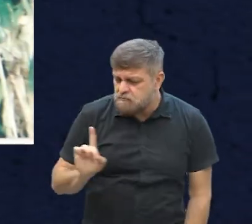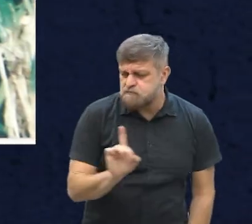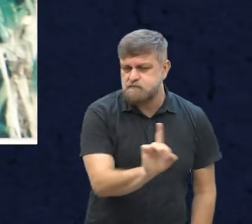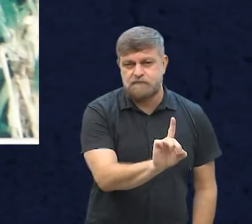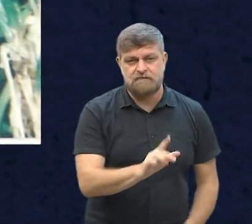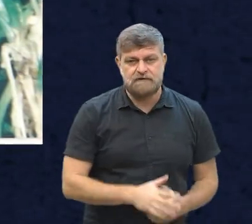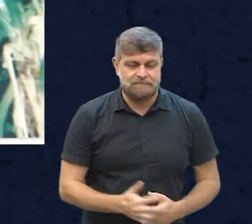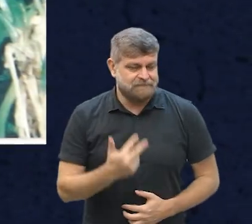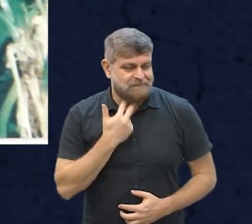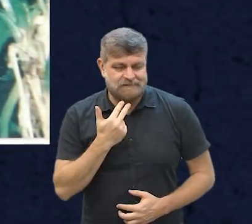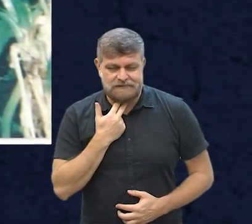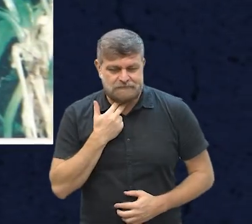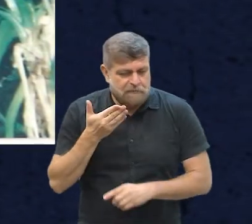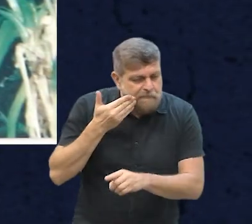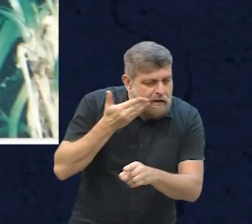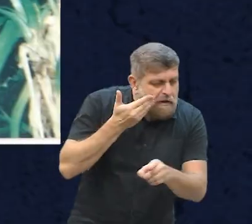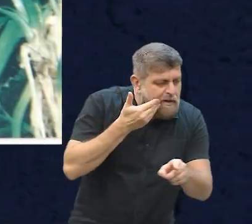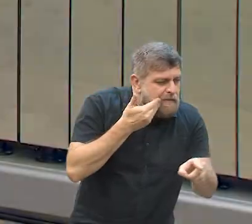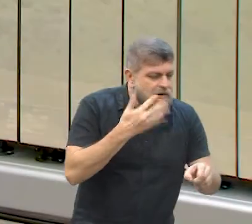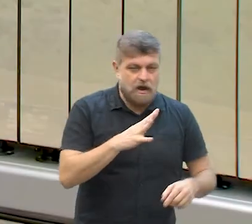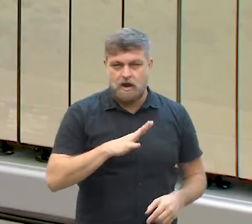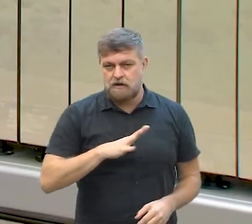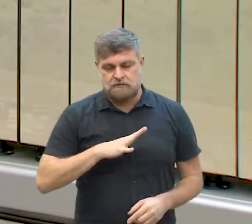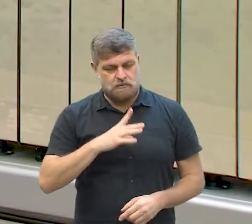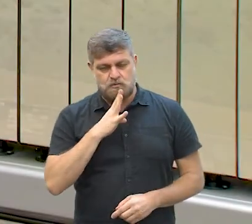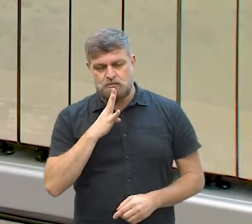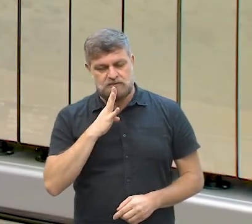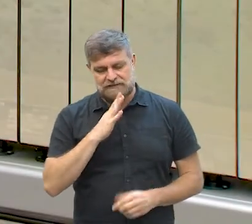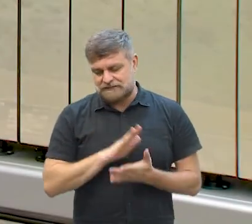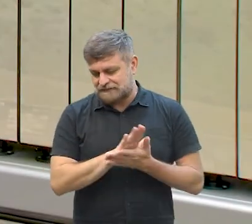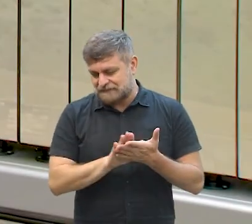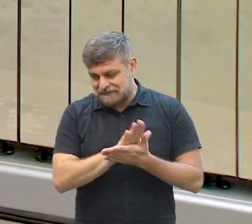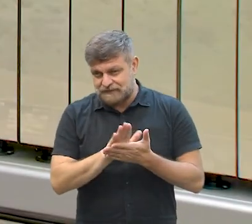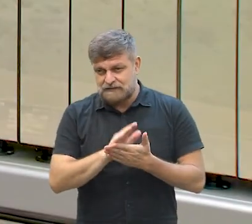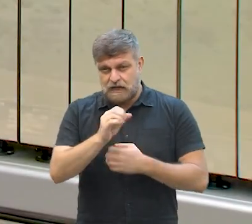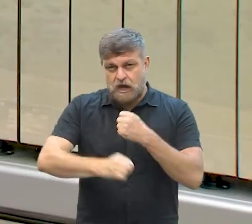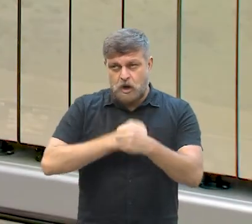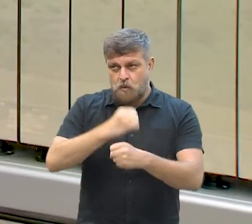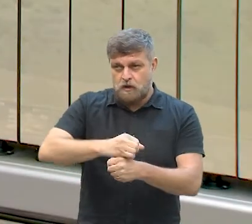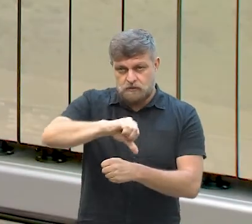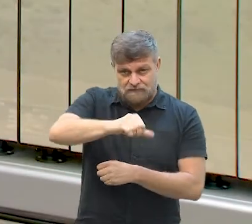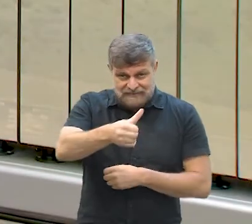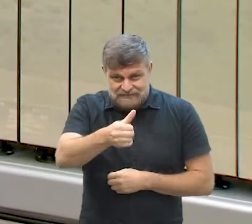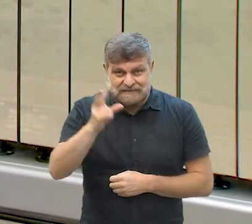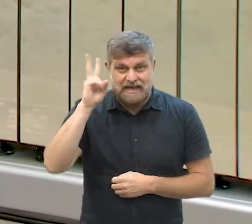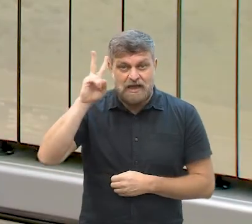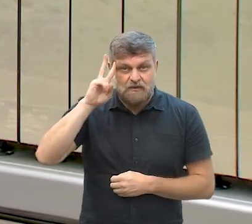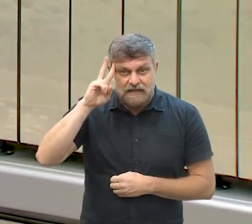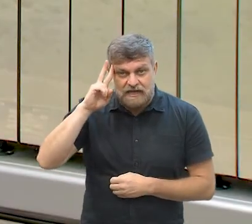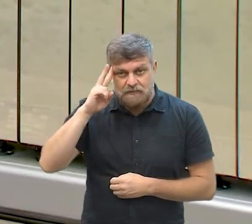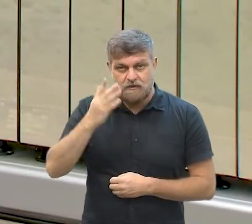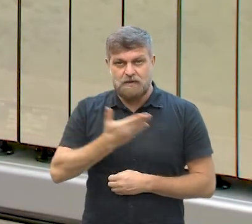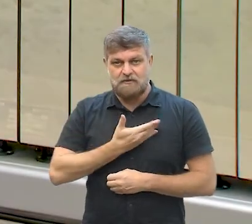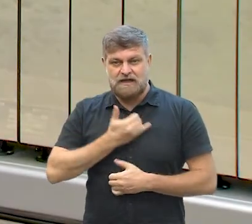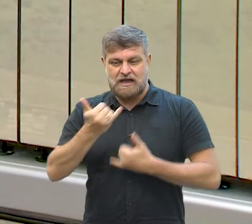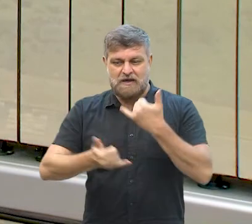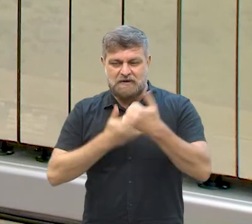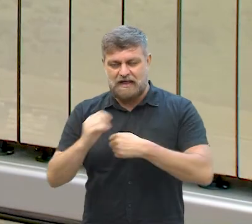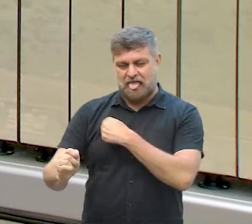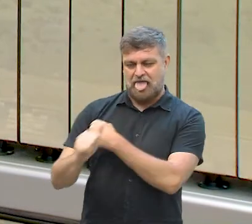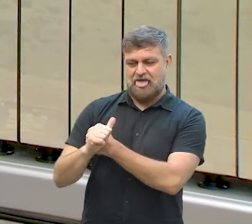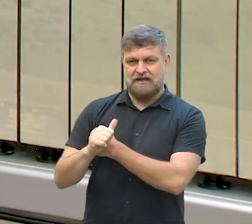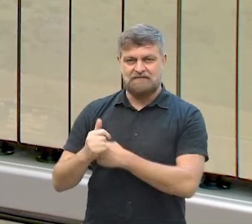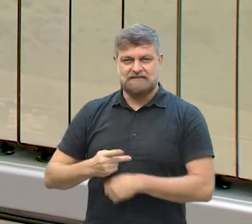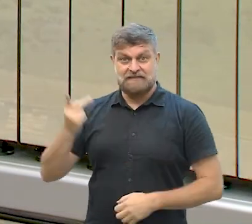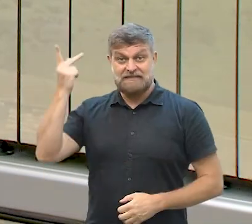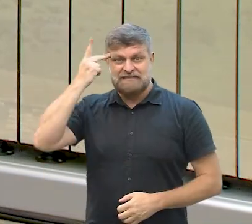de um amigo e não pude conhecer a cidade. Fui conhecer depois. Mas em 96, eu lembro que muitos amigos brincaram comigo. Ô Jaime,